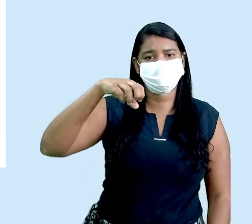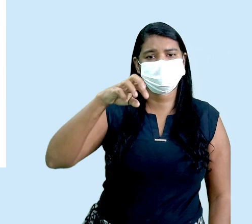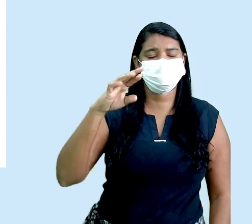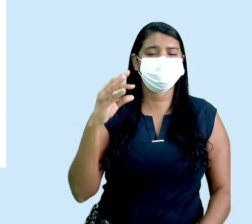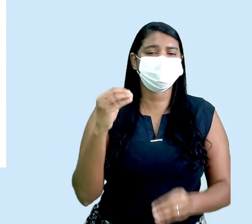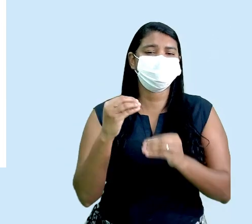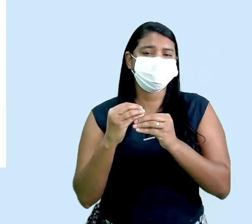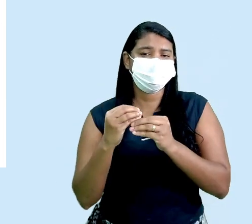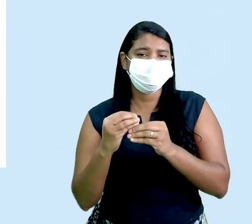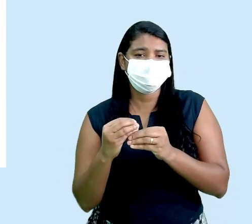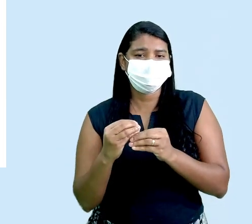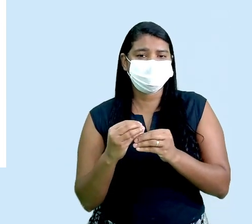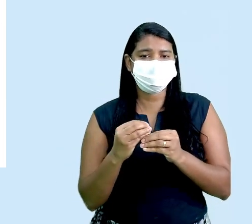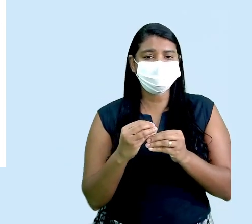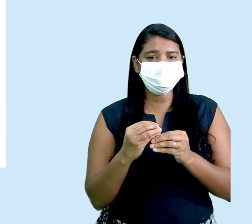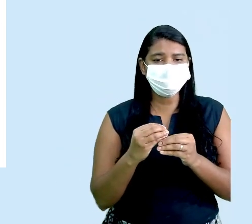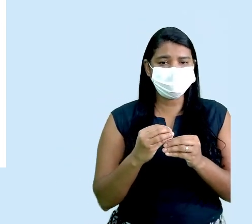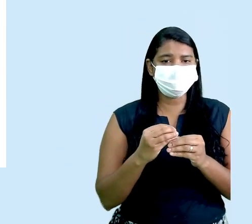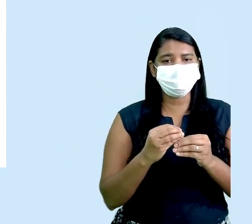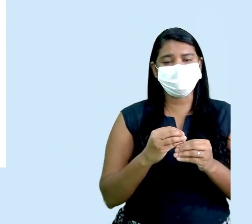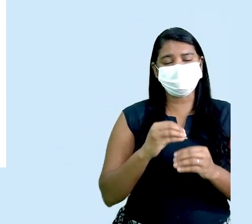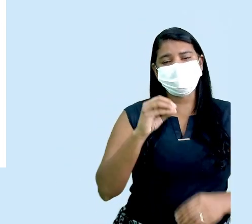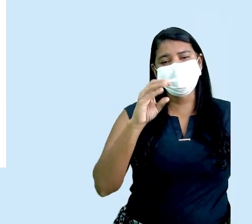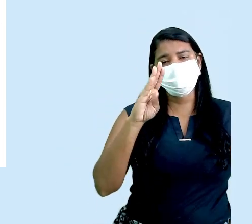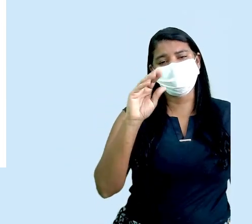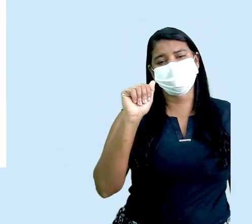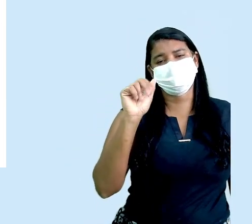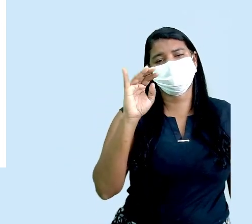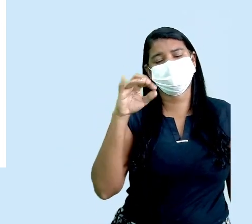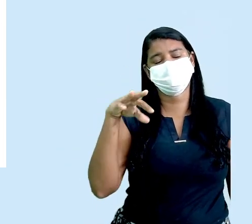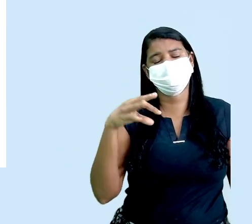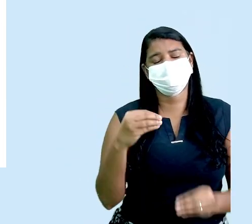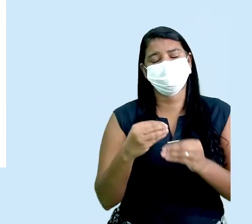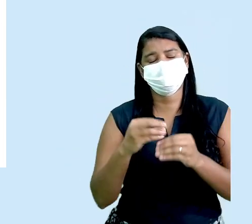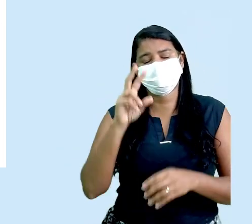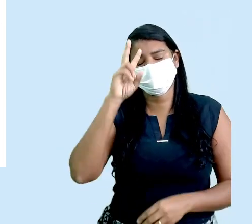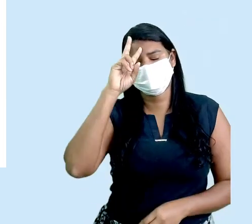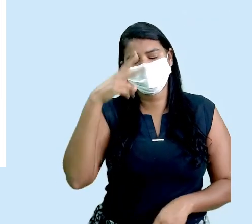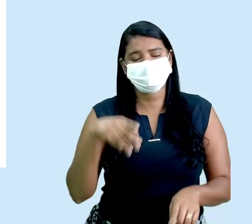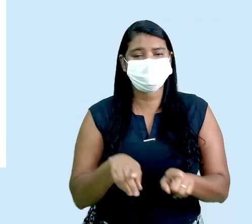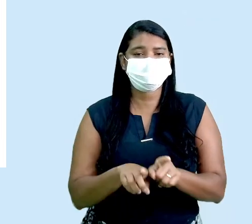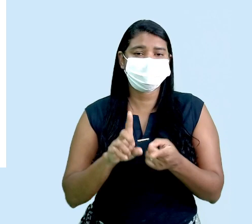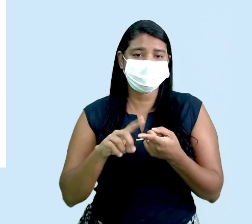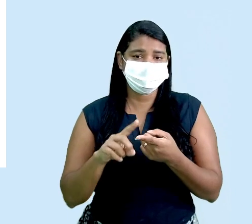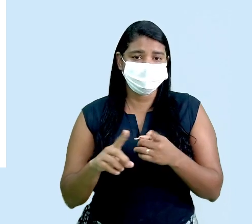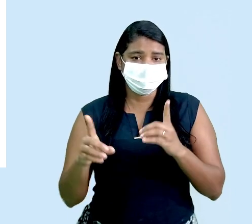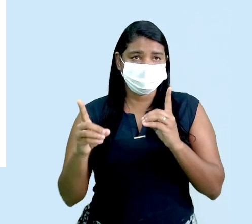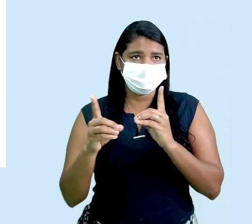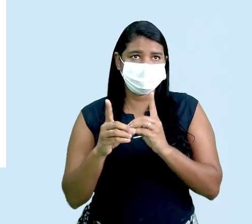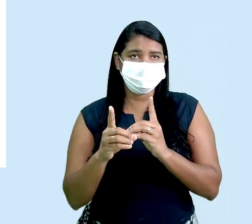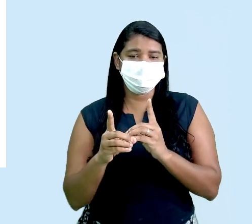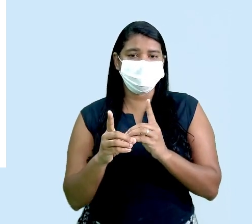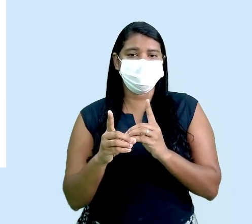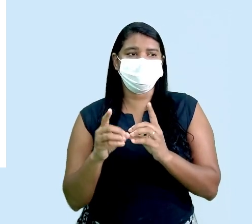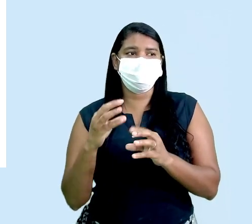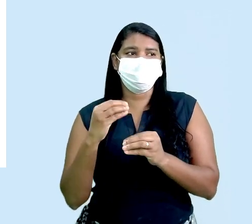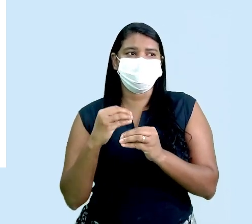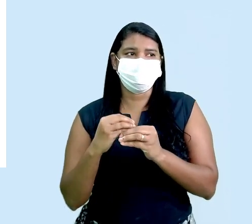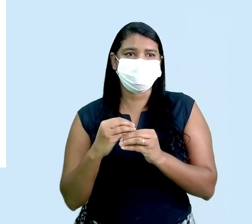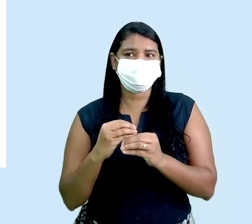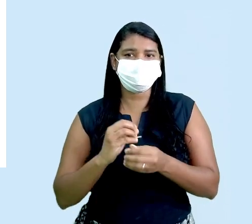Super-Homem, ou a Gotham City, de Batman, né? É um estilo muito forte que a gente encontra, por exemplo, em edifícios como o Chrysler